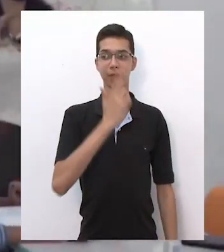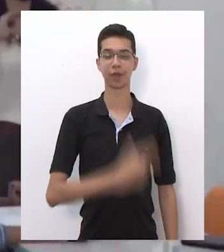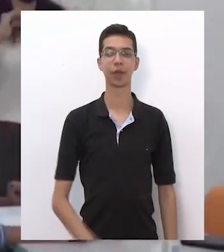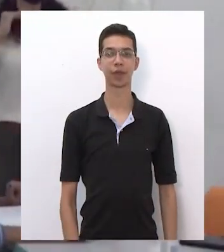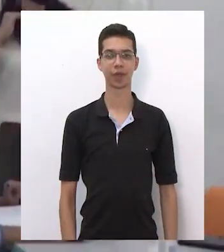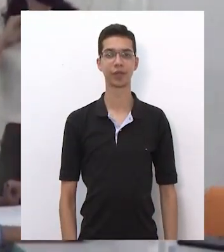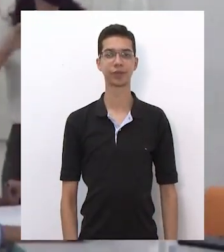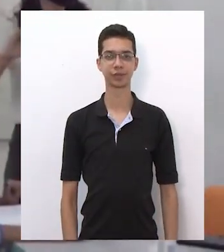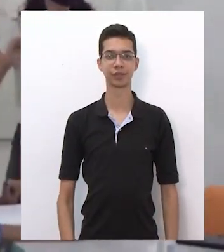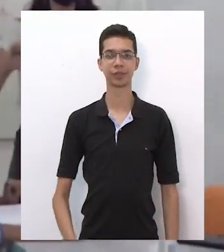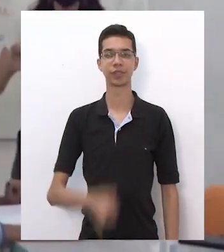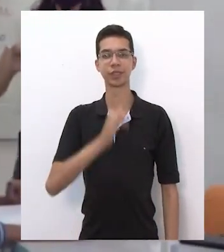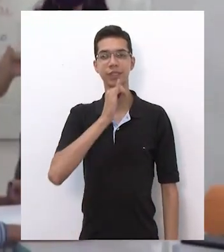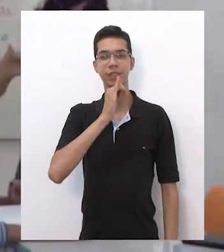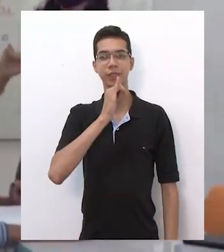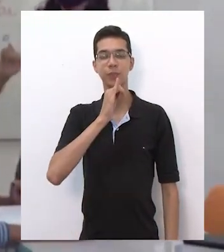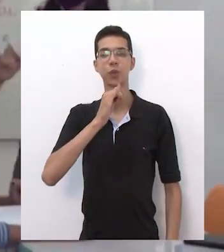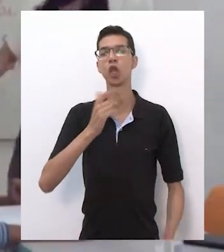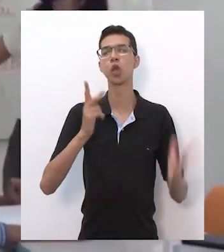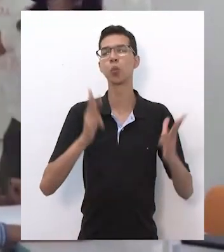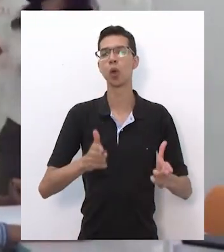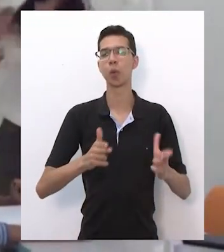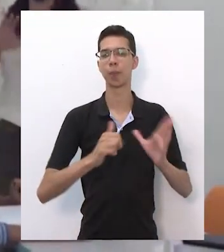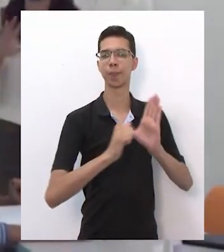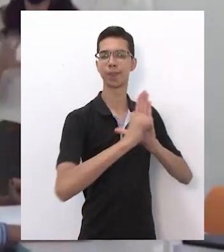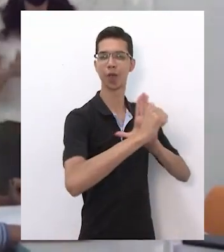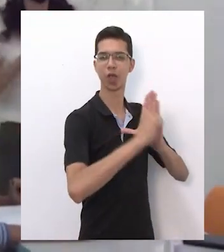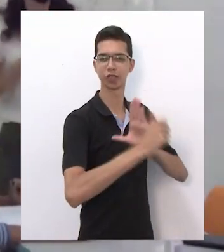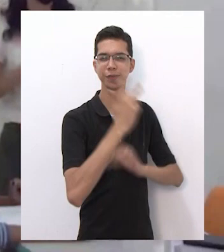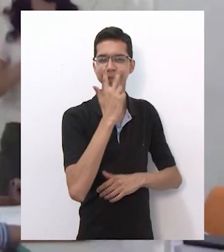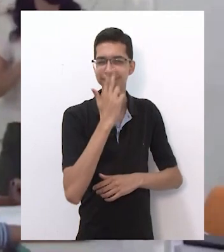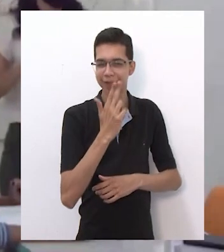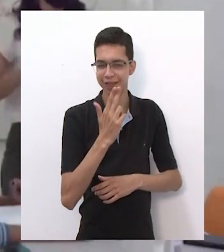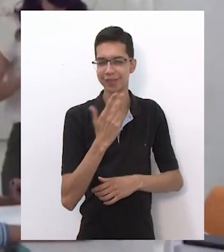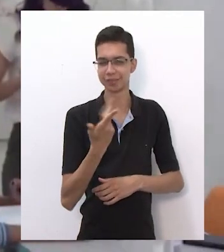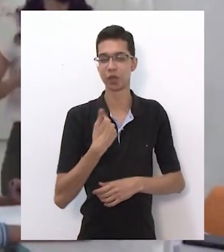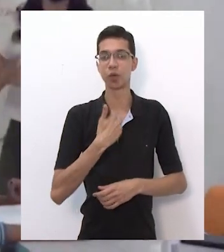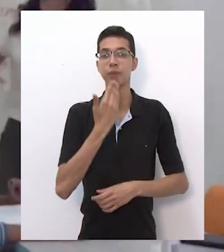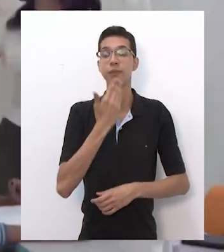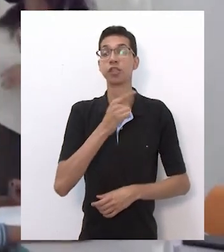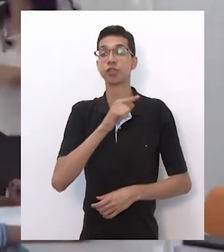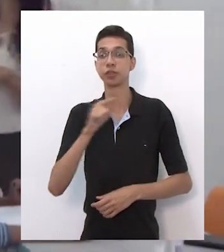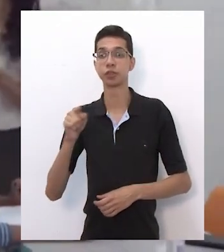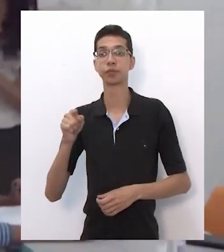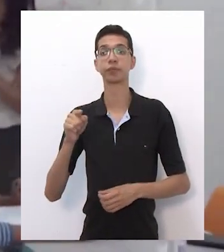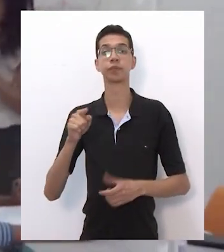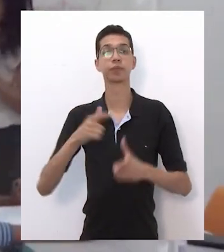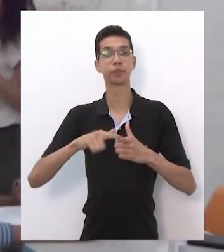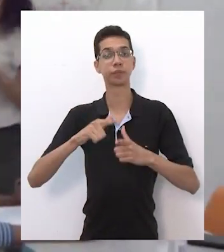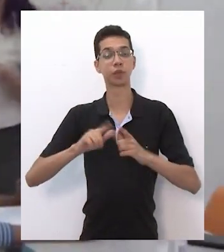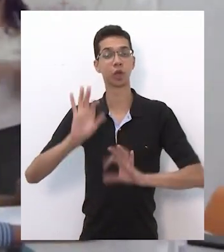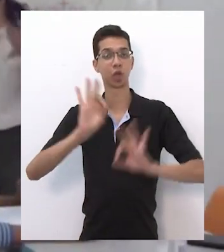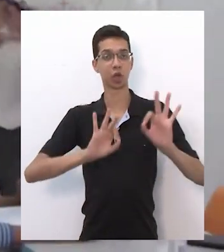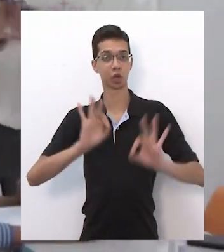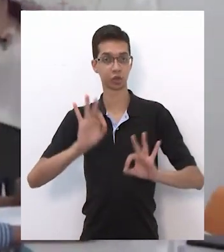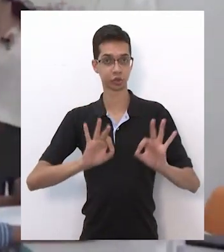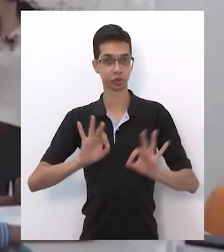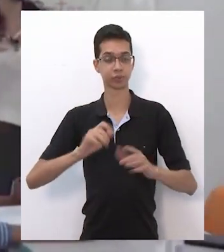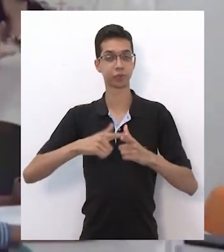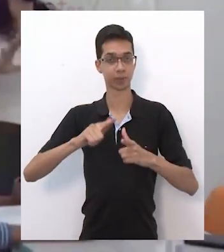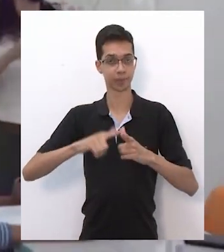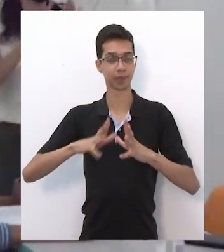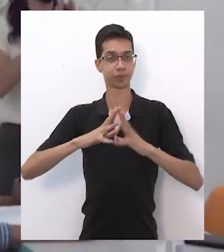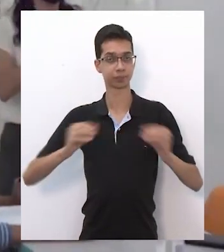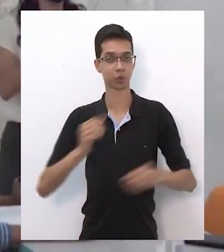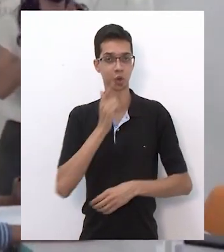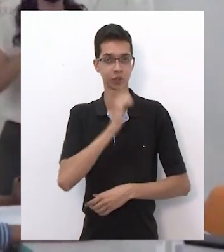para vocês colocarem quantas soluções acharem que devem. A gente tem 3 ou 4 minutinhos, tá? E aí, a única ressalva